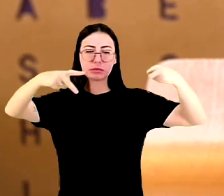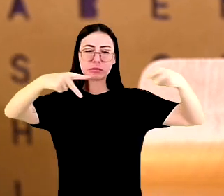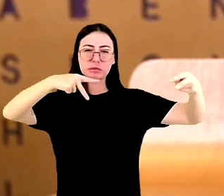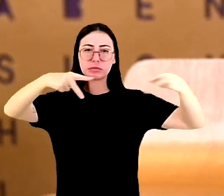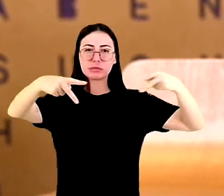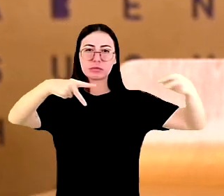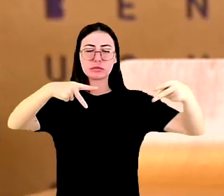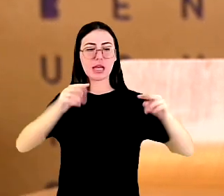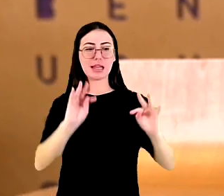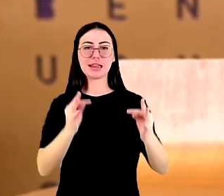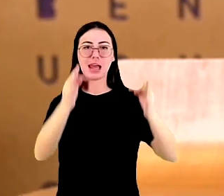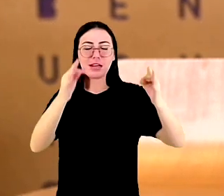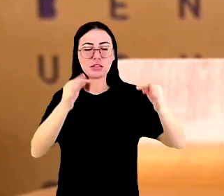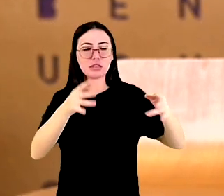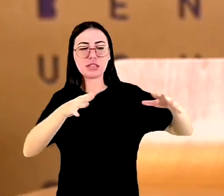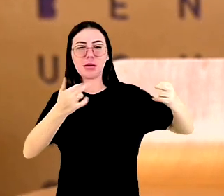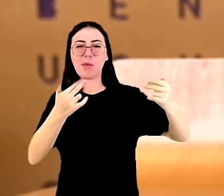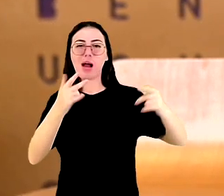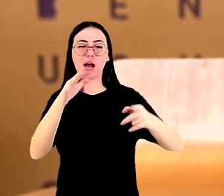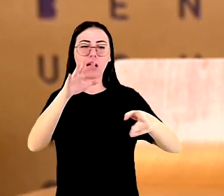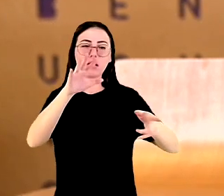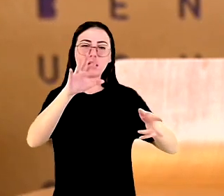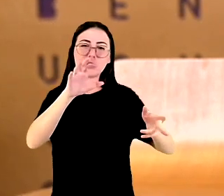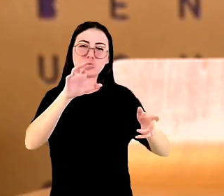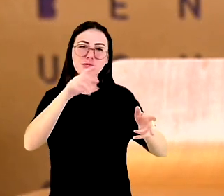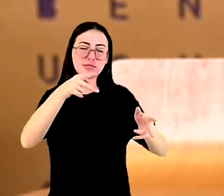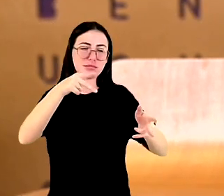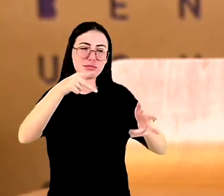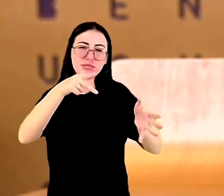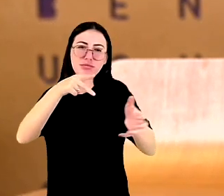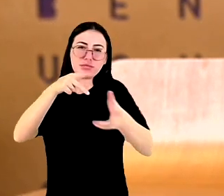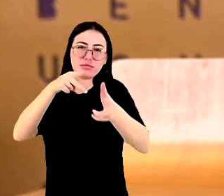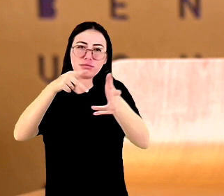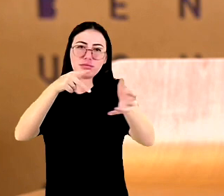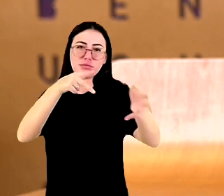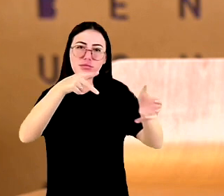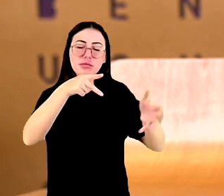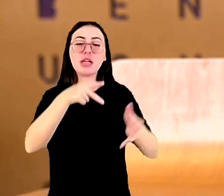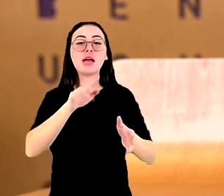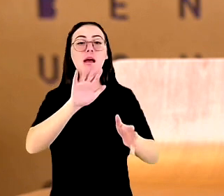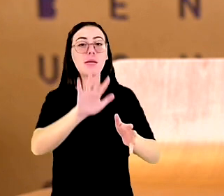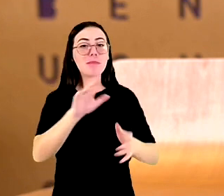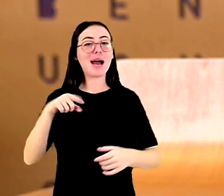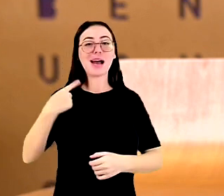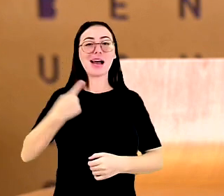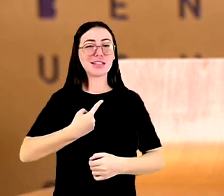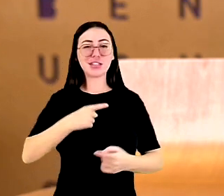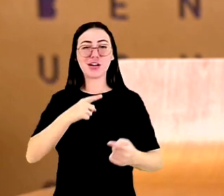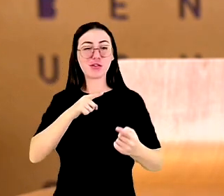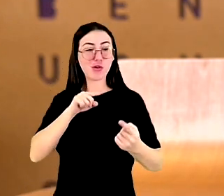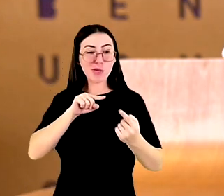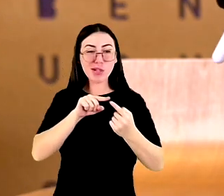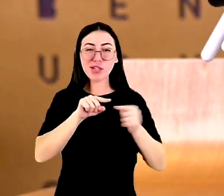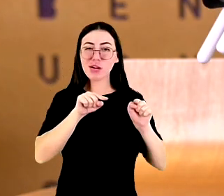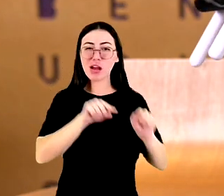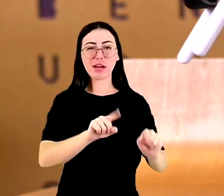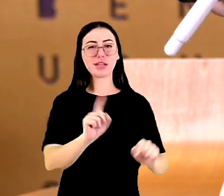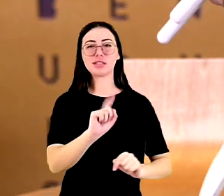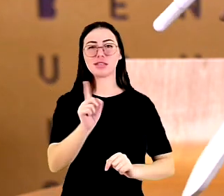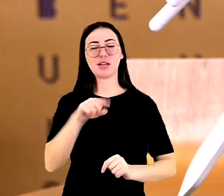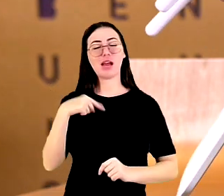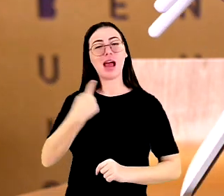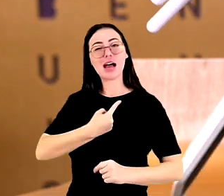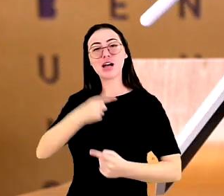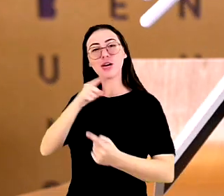gente é bem focado na questão do desenvolvimento da planta. Como as pragas e, de certa